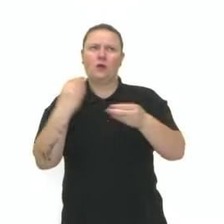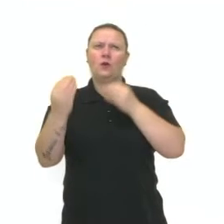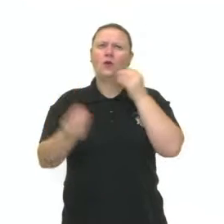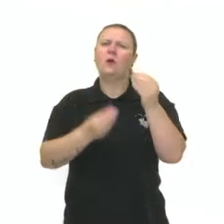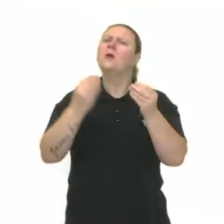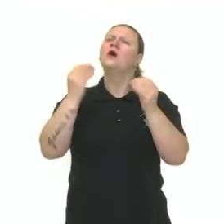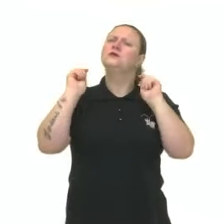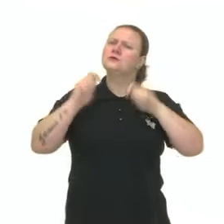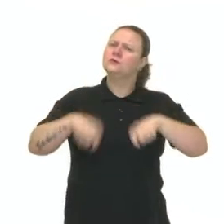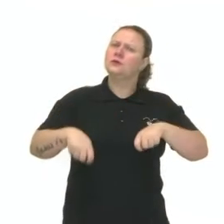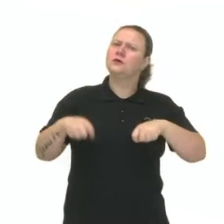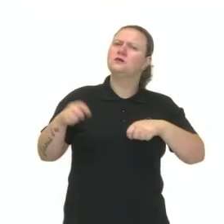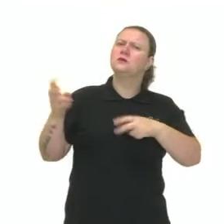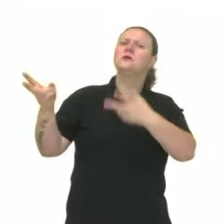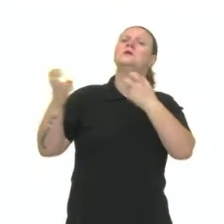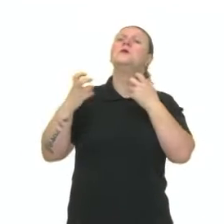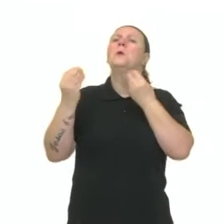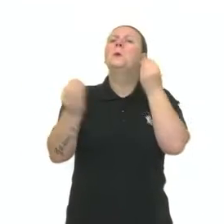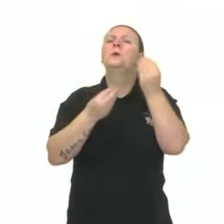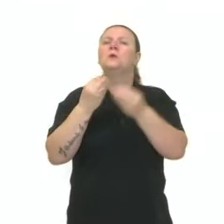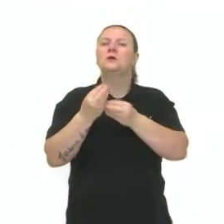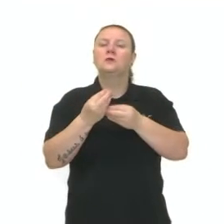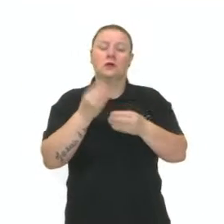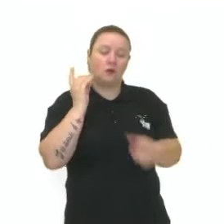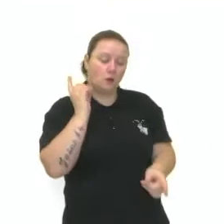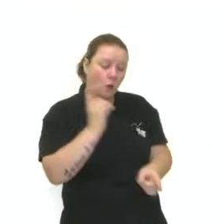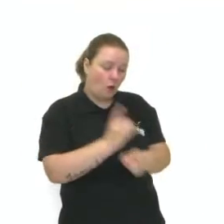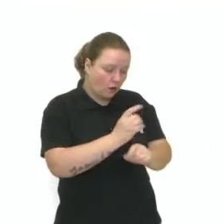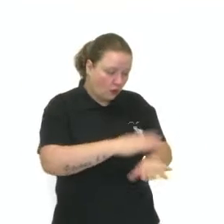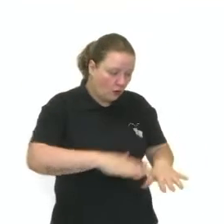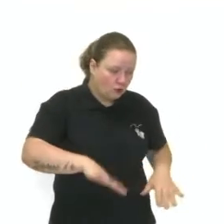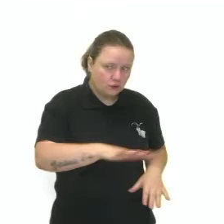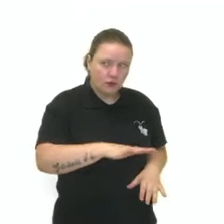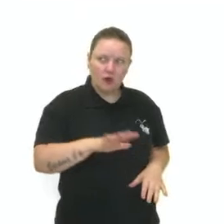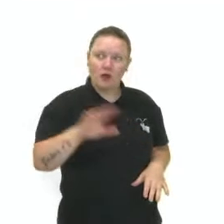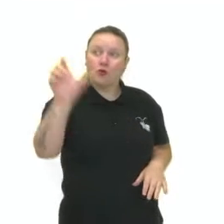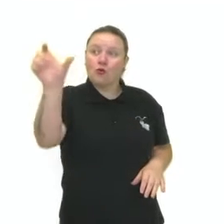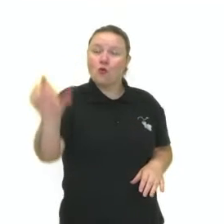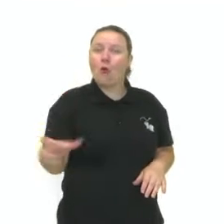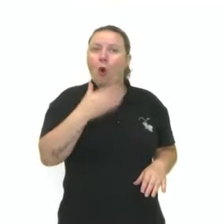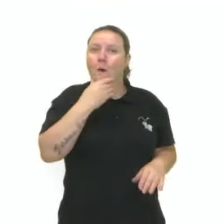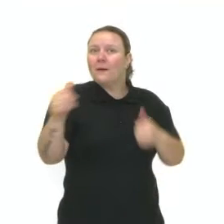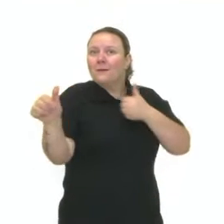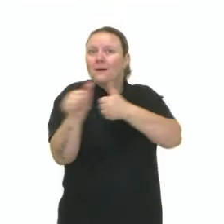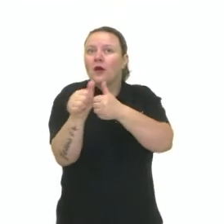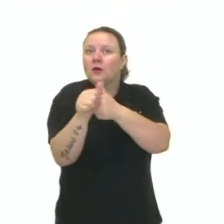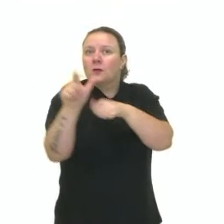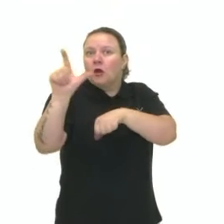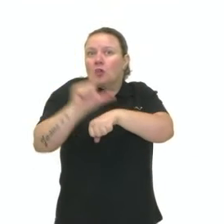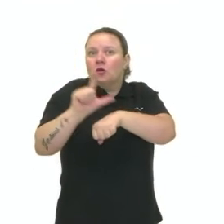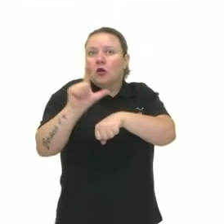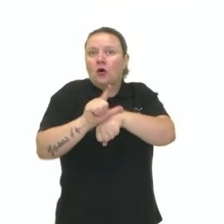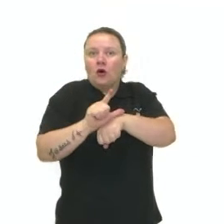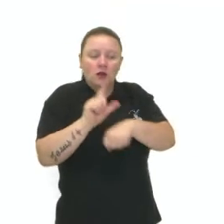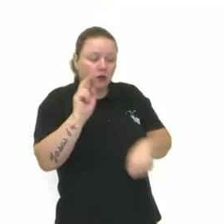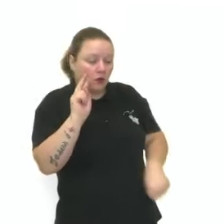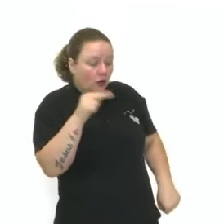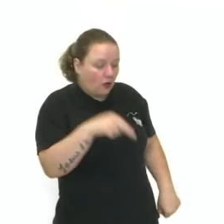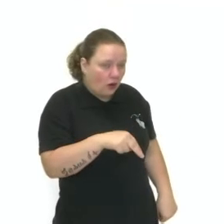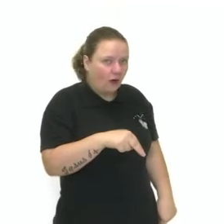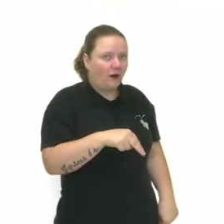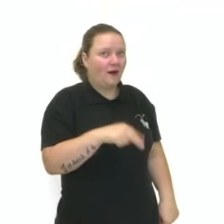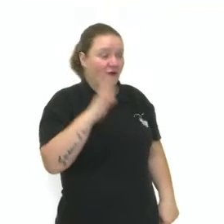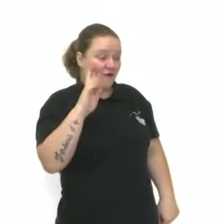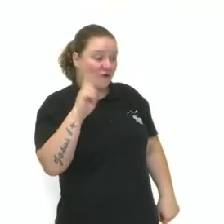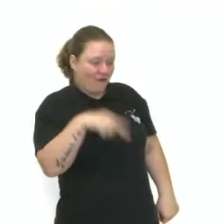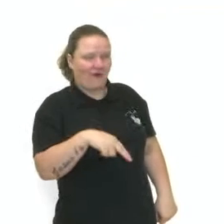Então, ele apanhou no chão e foi visto por um homem. E ele não confirmou que o objeto não era seu. Olha só